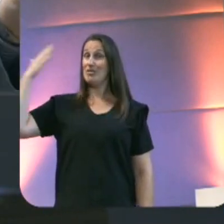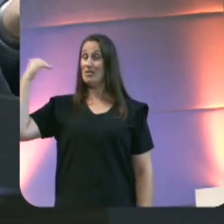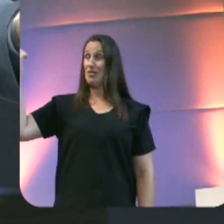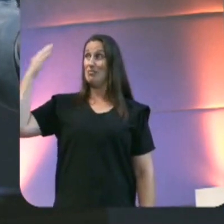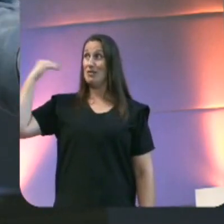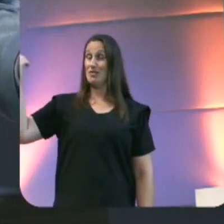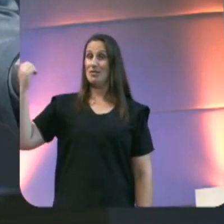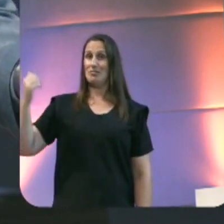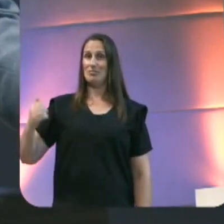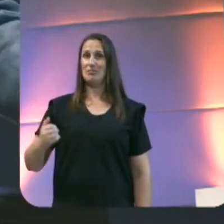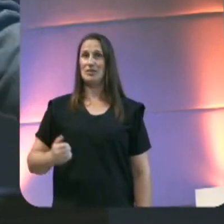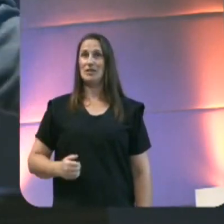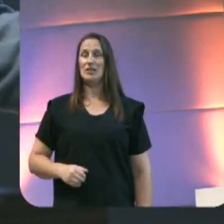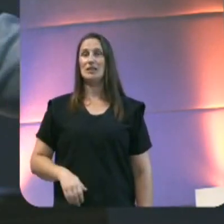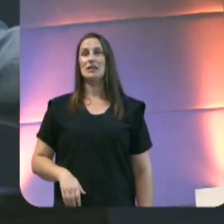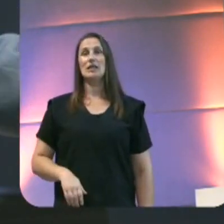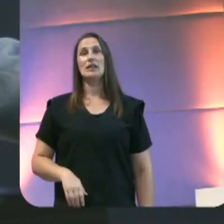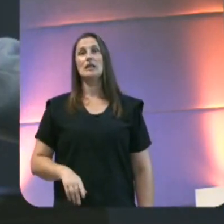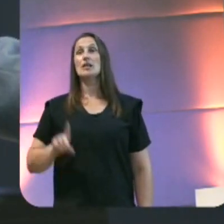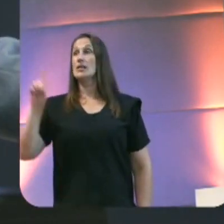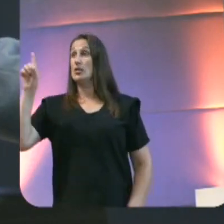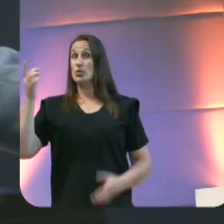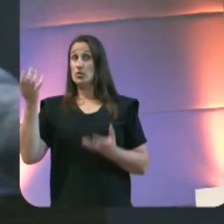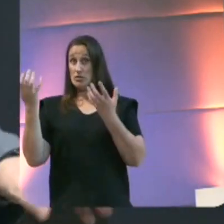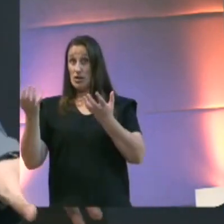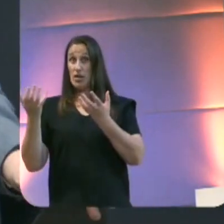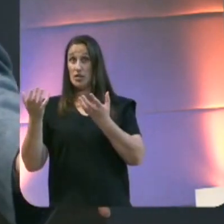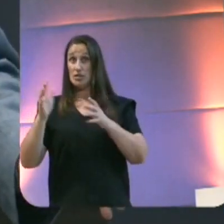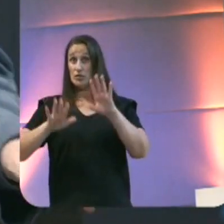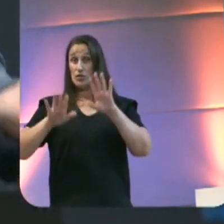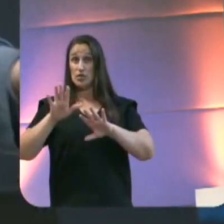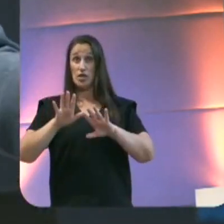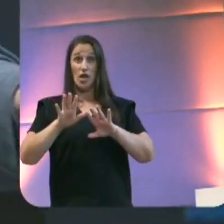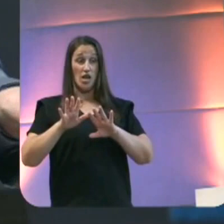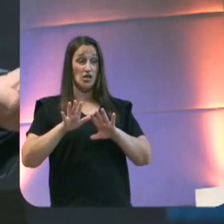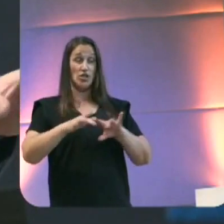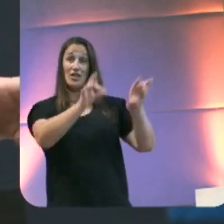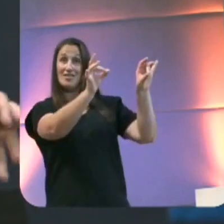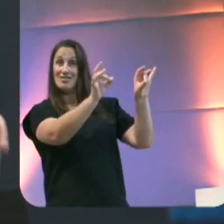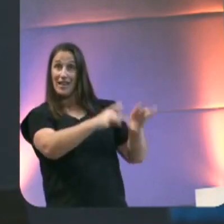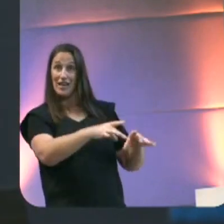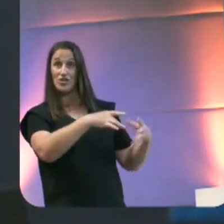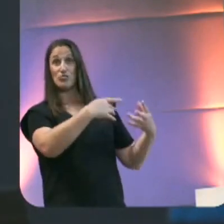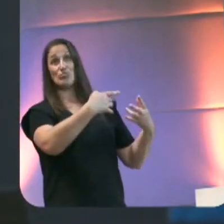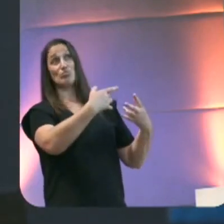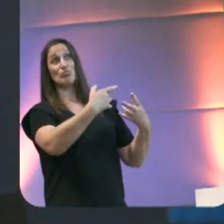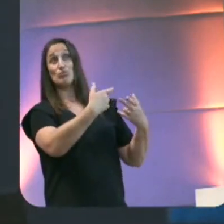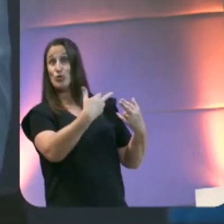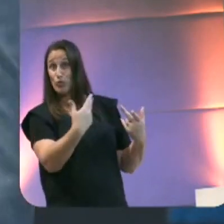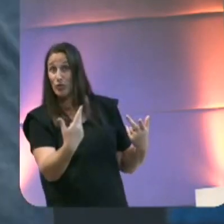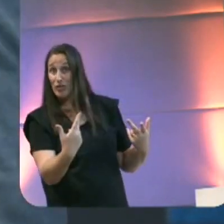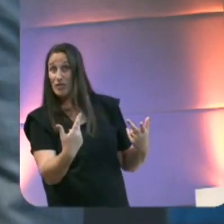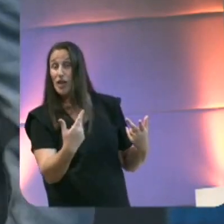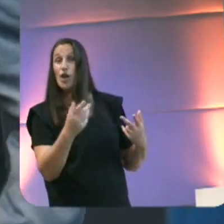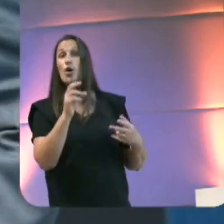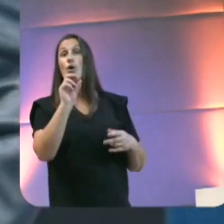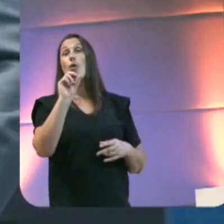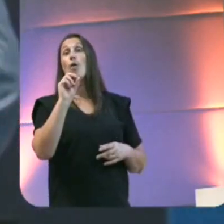uma coisa que Ele quer que a gente deixe, ou pode ser alguma coisa que Ele quer que a gente faça.